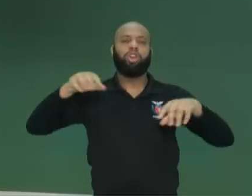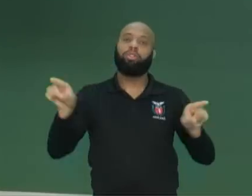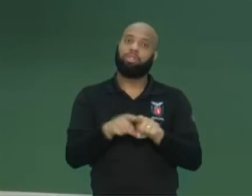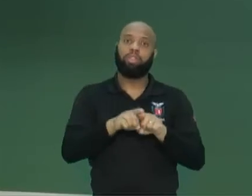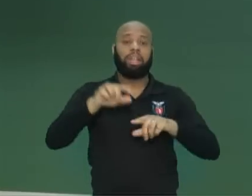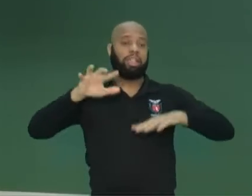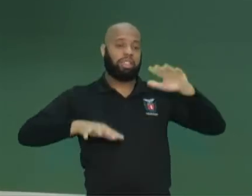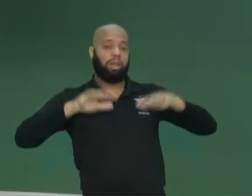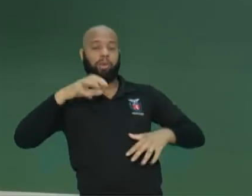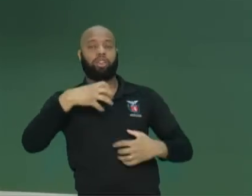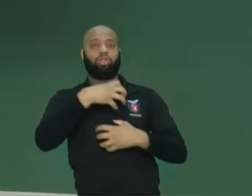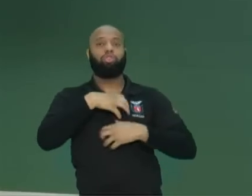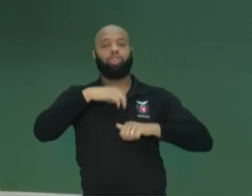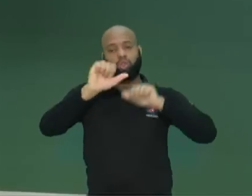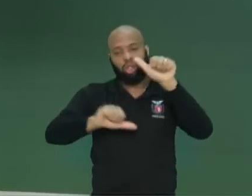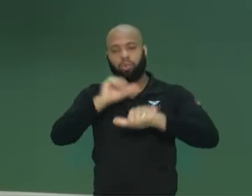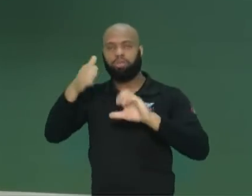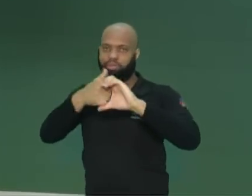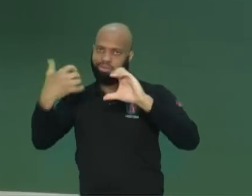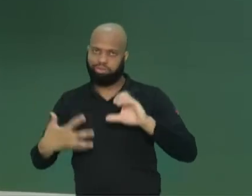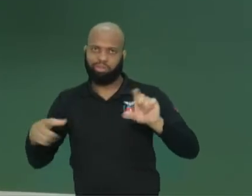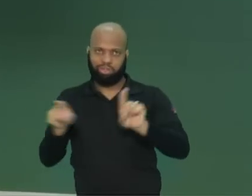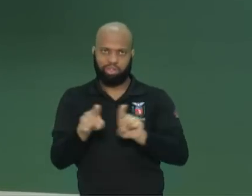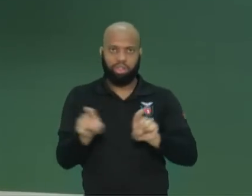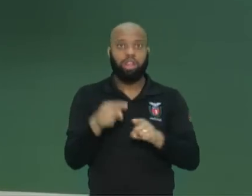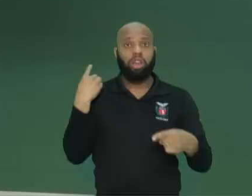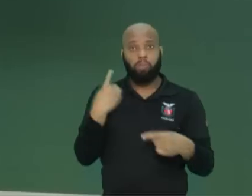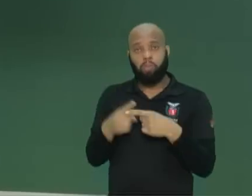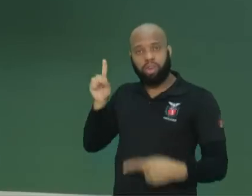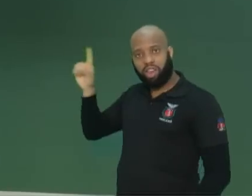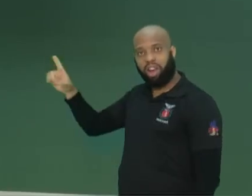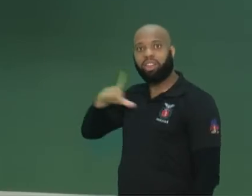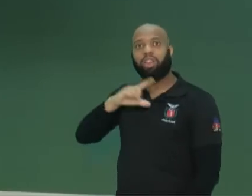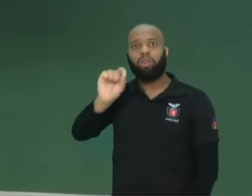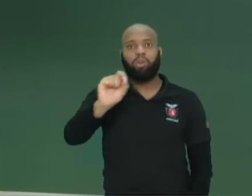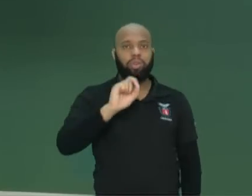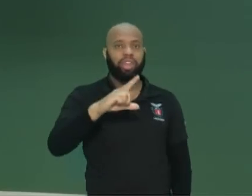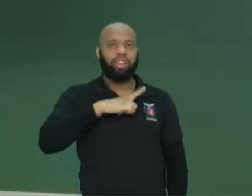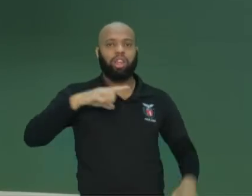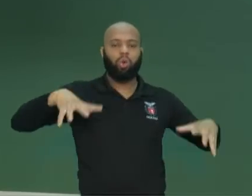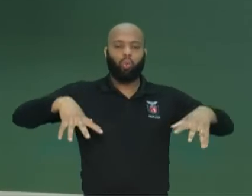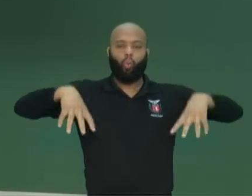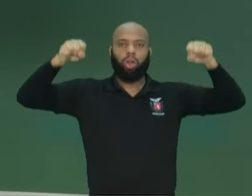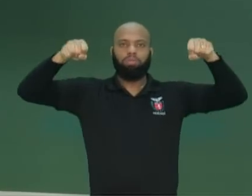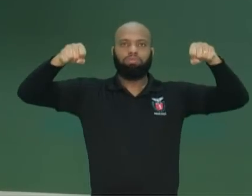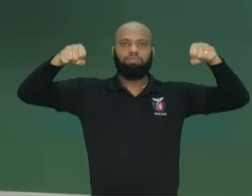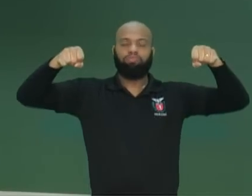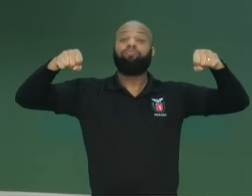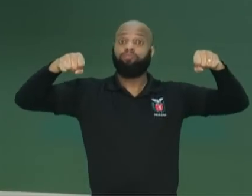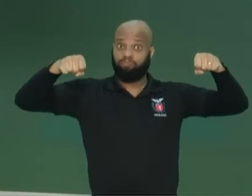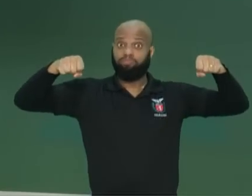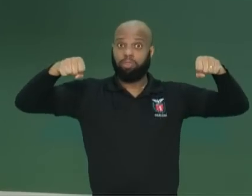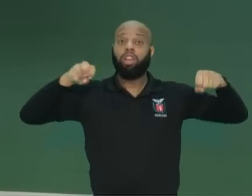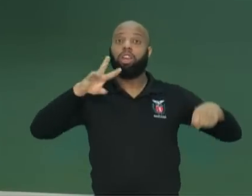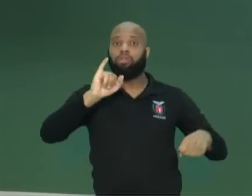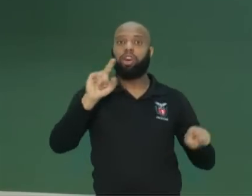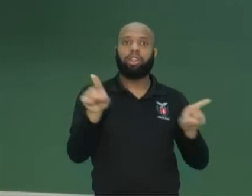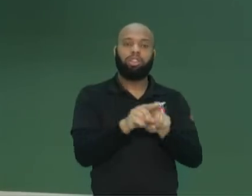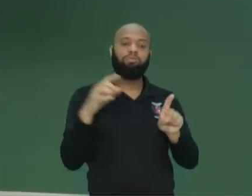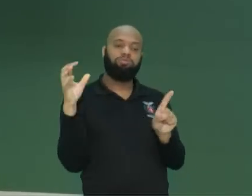como foi mudada a característica ali. Neste caso aqui, nós temos a diminuição das chuvas. E aí vai